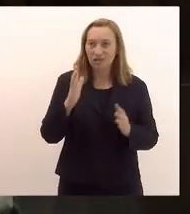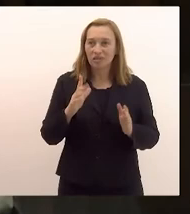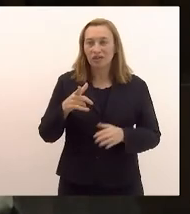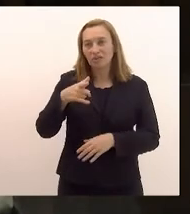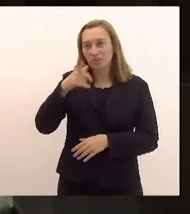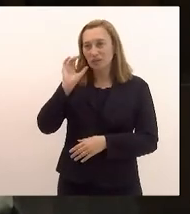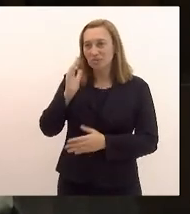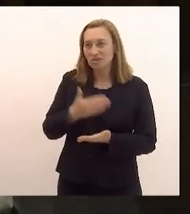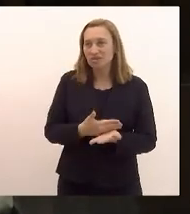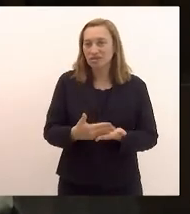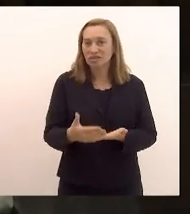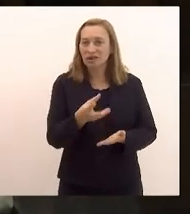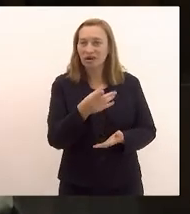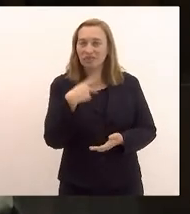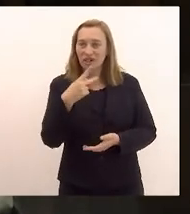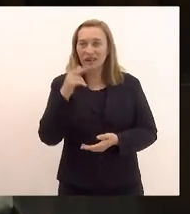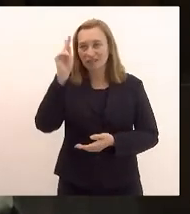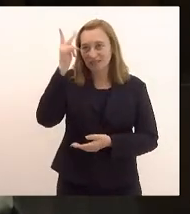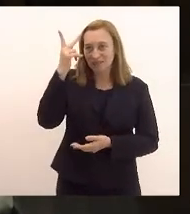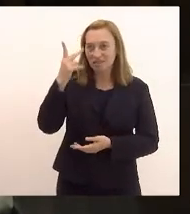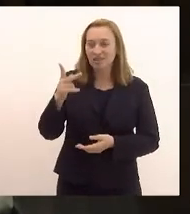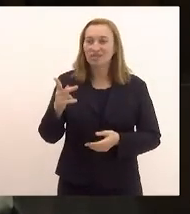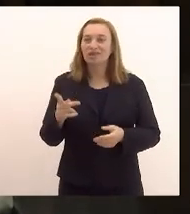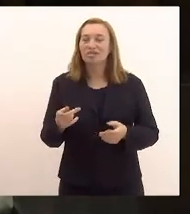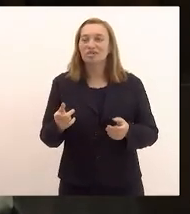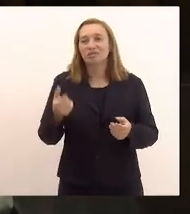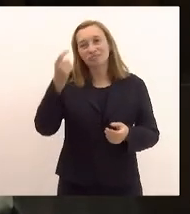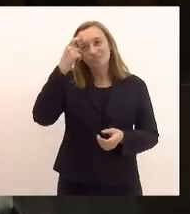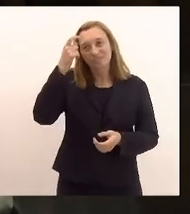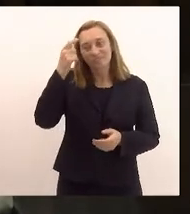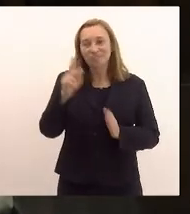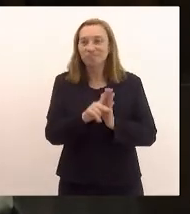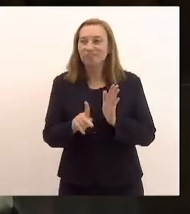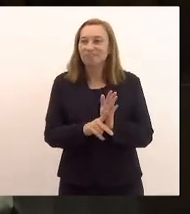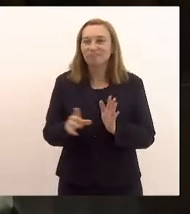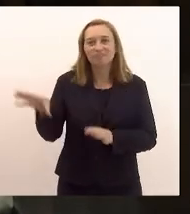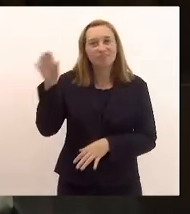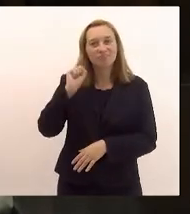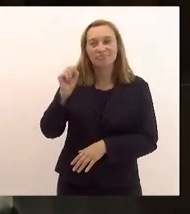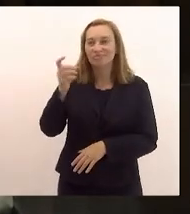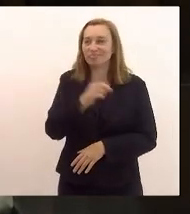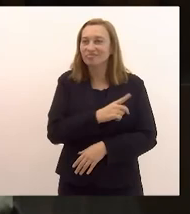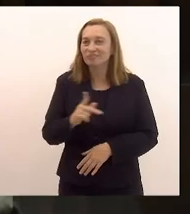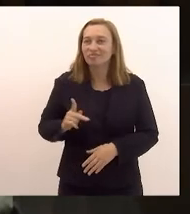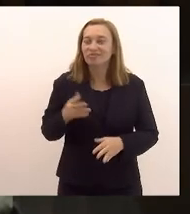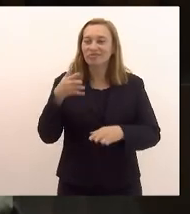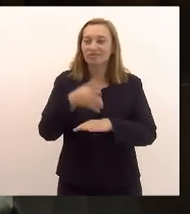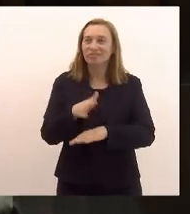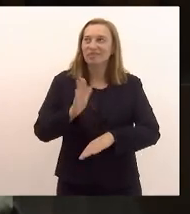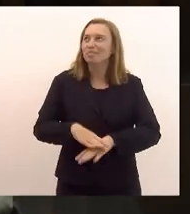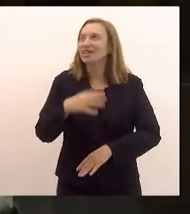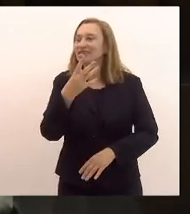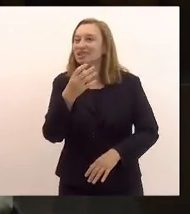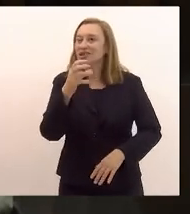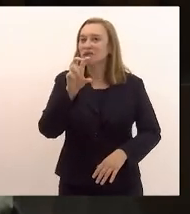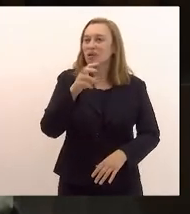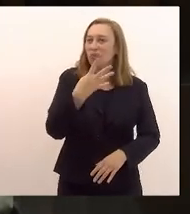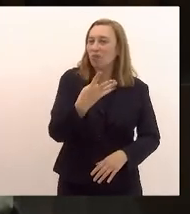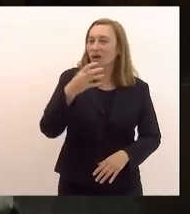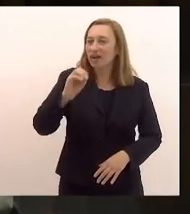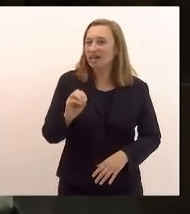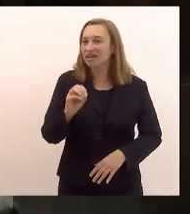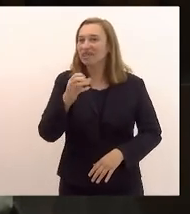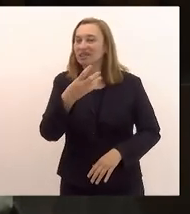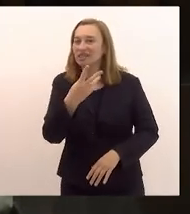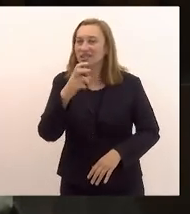vai começar começou a contar um pouco essa história com o projeto memória a gente tá ouvindo defensores que ingressaram a mais de 40 50 anos